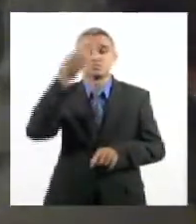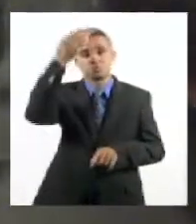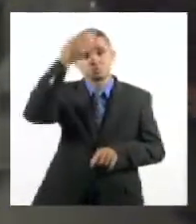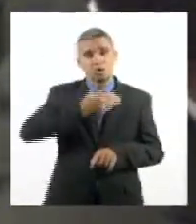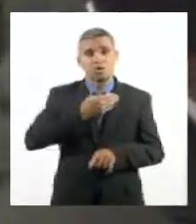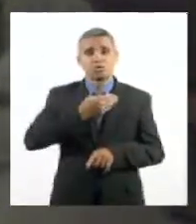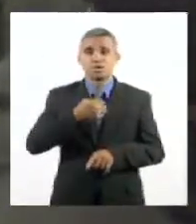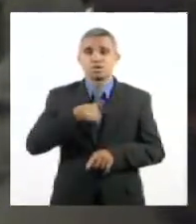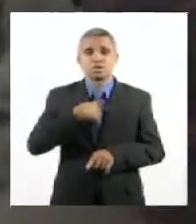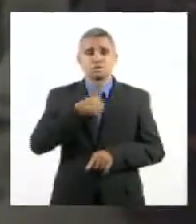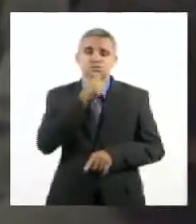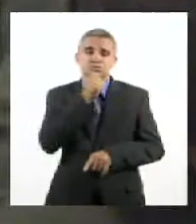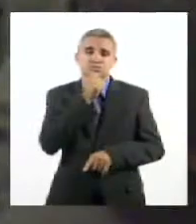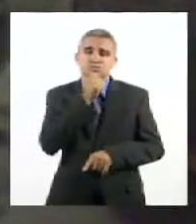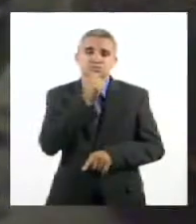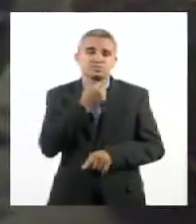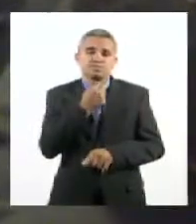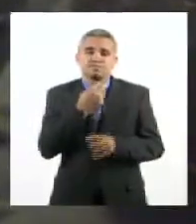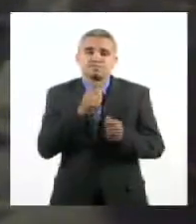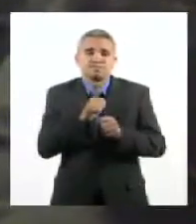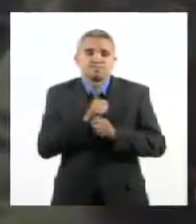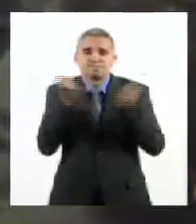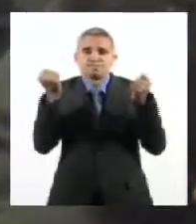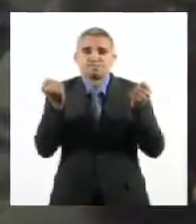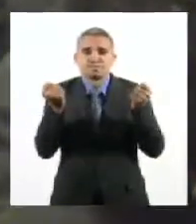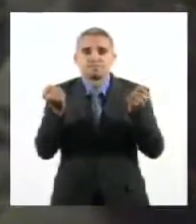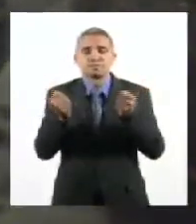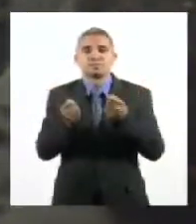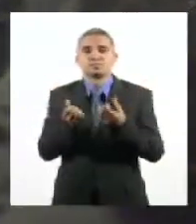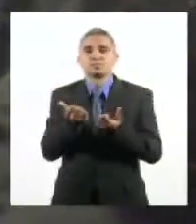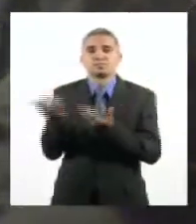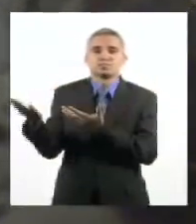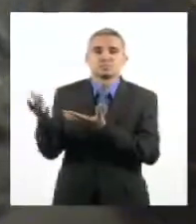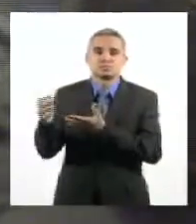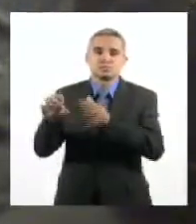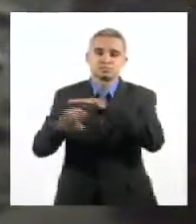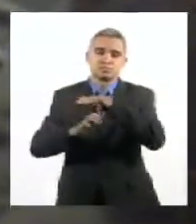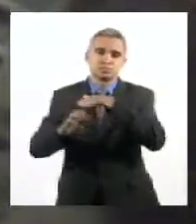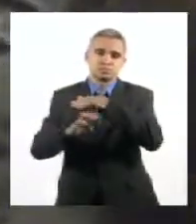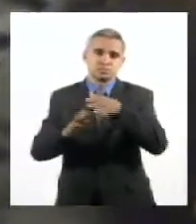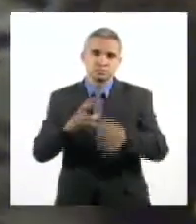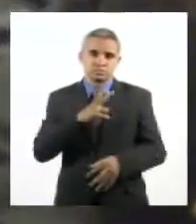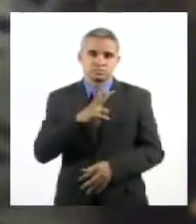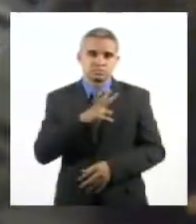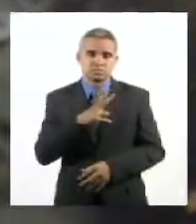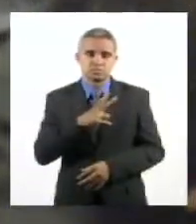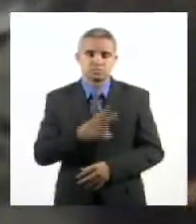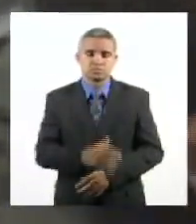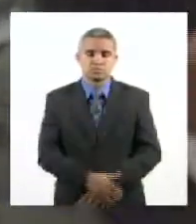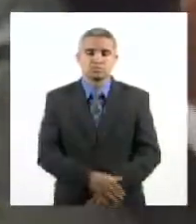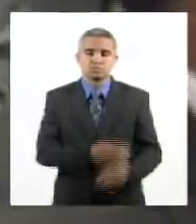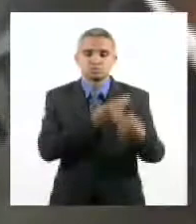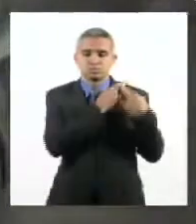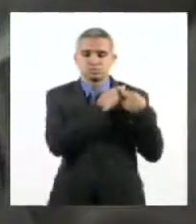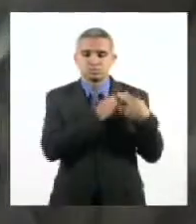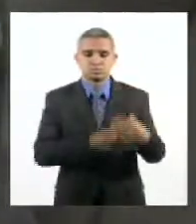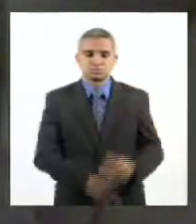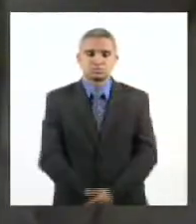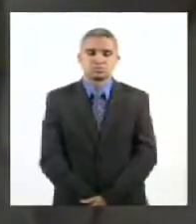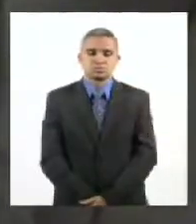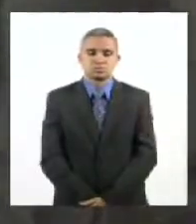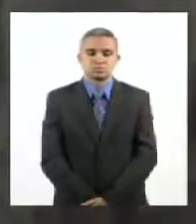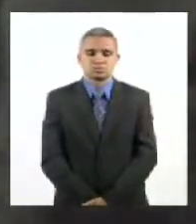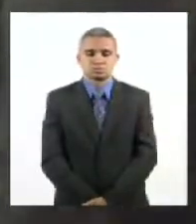porque entregou para a iniciativa privada o serviço. Eu, inclusive, senhor